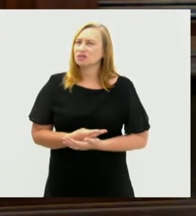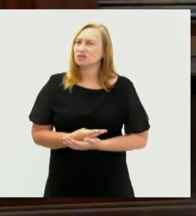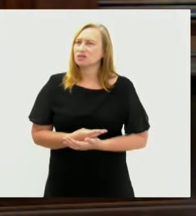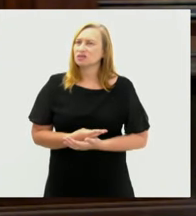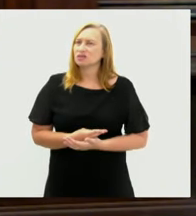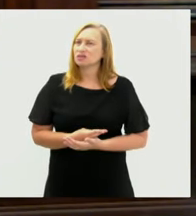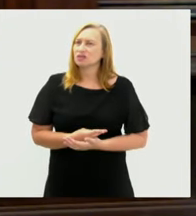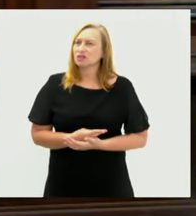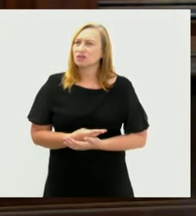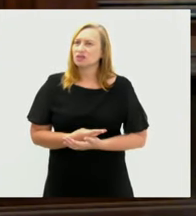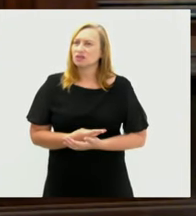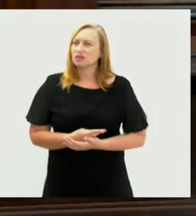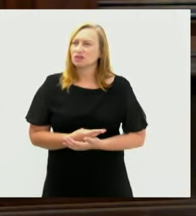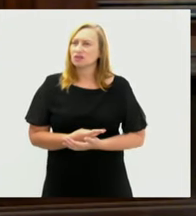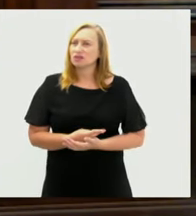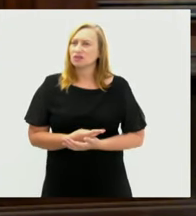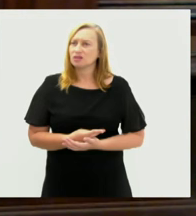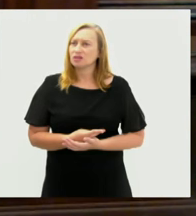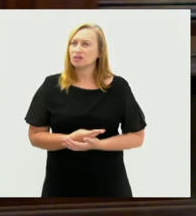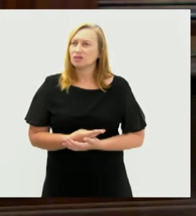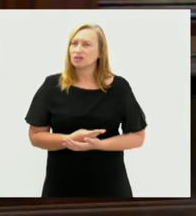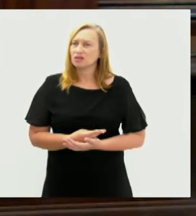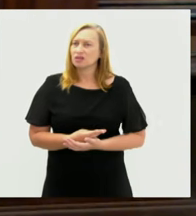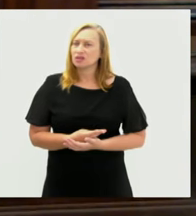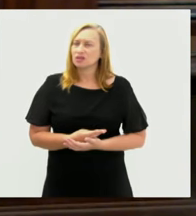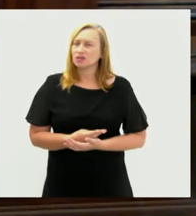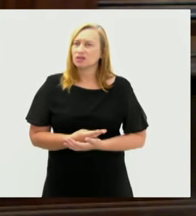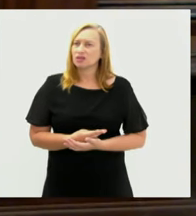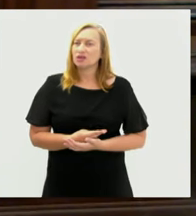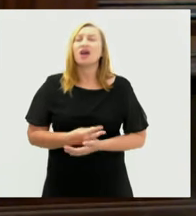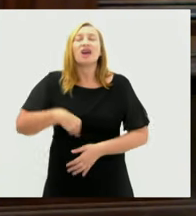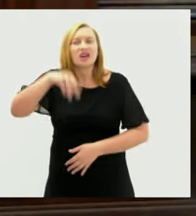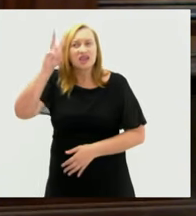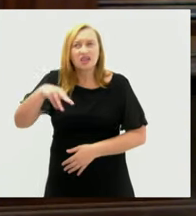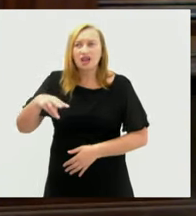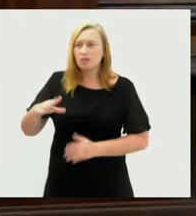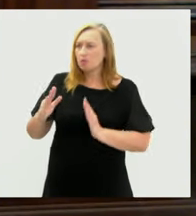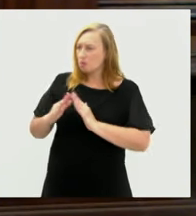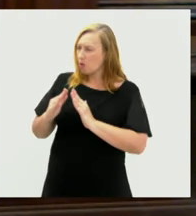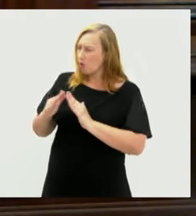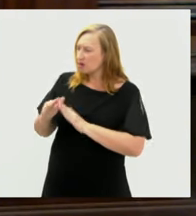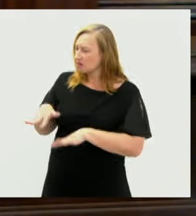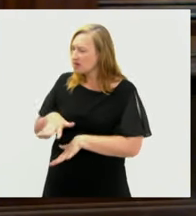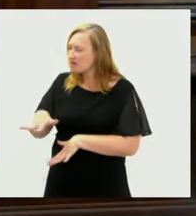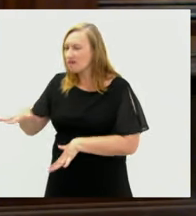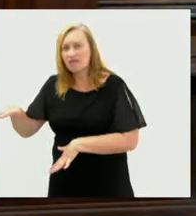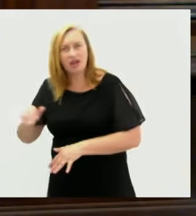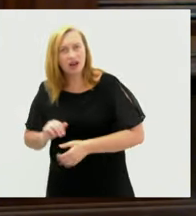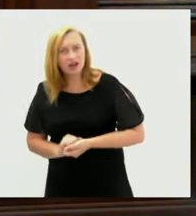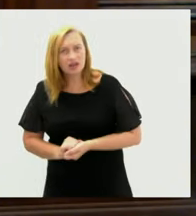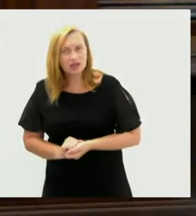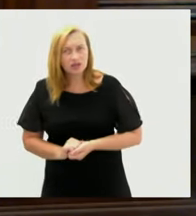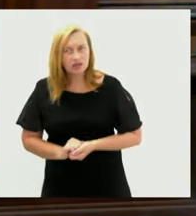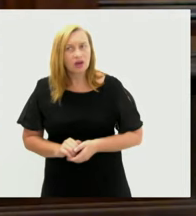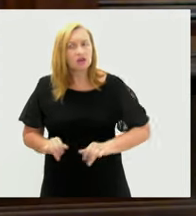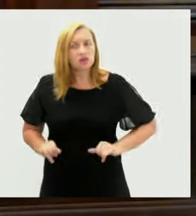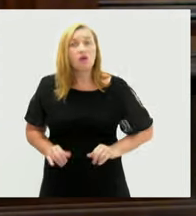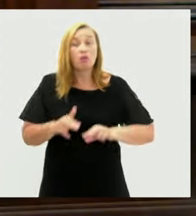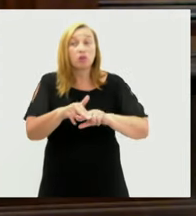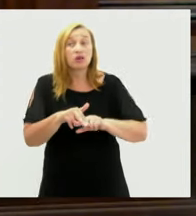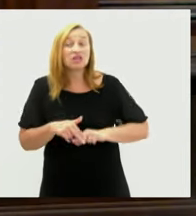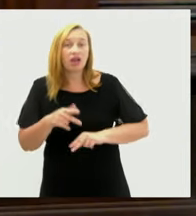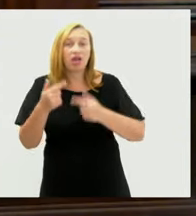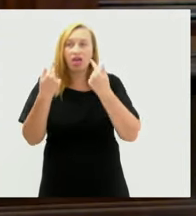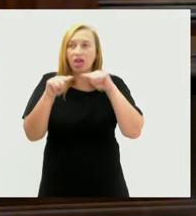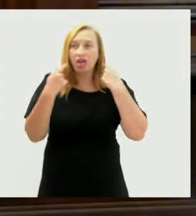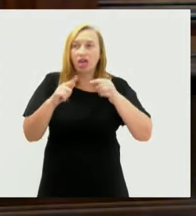completamente esfacelado a cidadania de quem vive na favela e na periferia. Por isso que a gente questiona essa democracia, porque